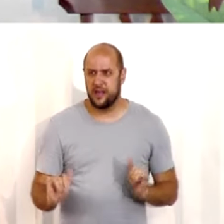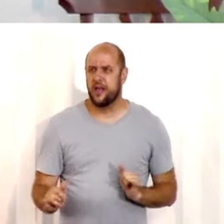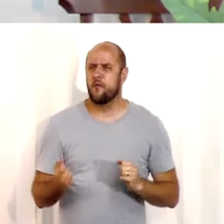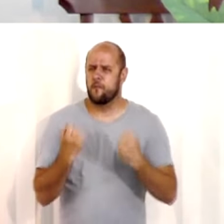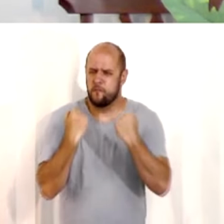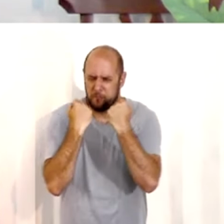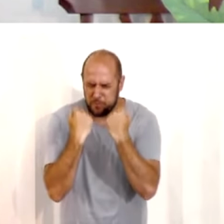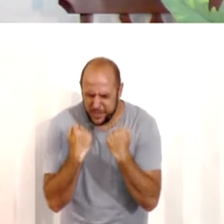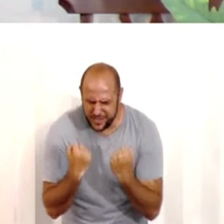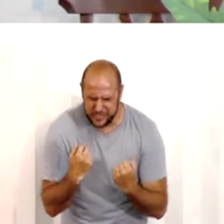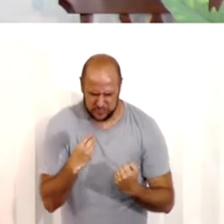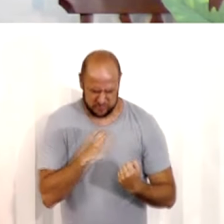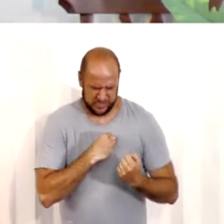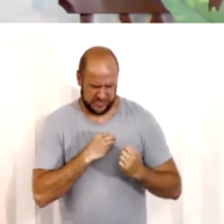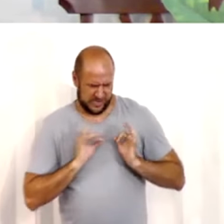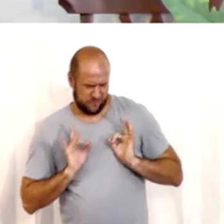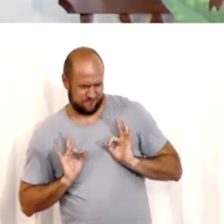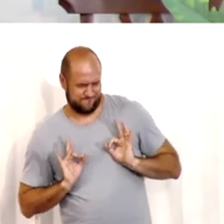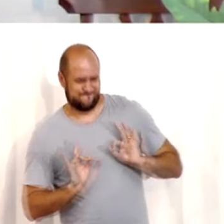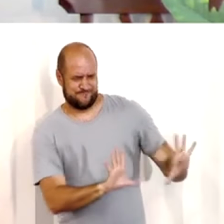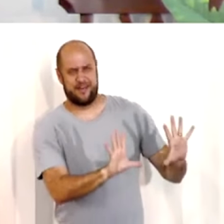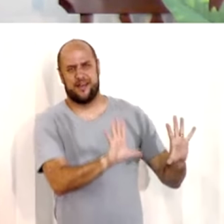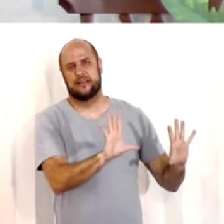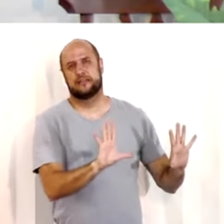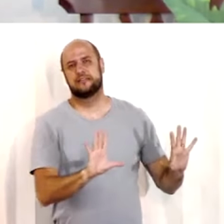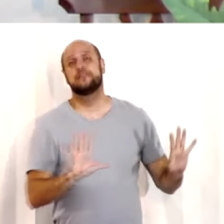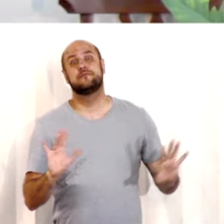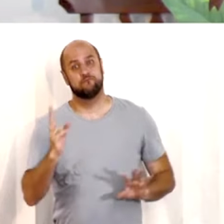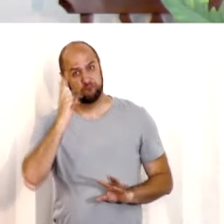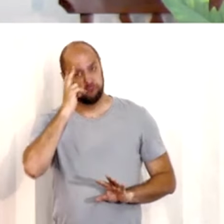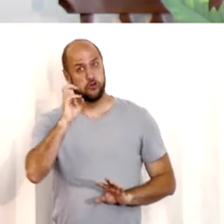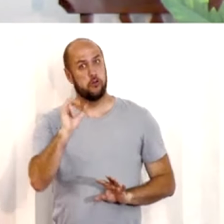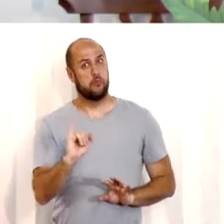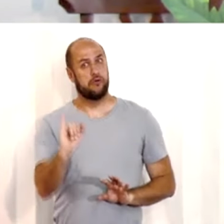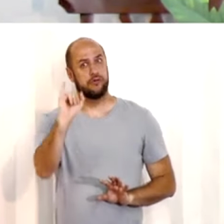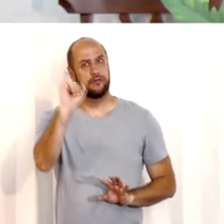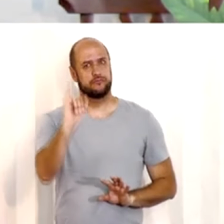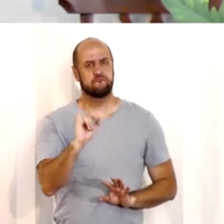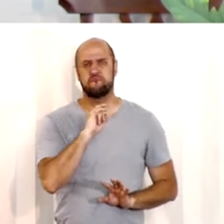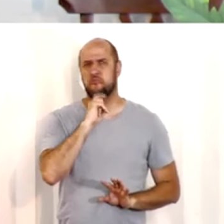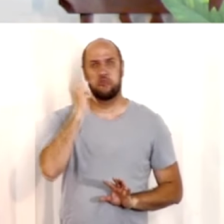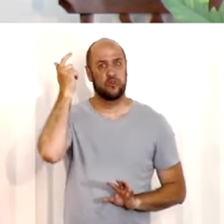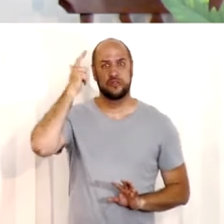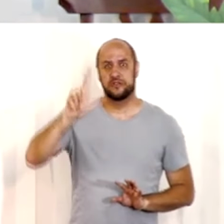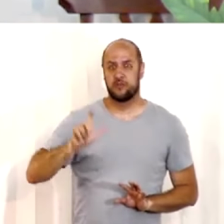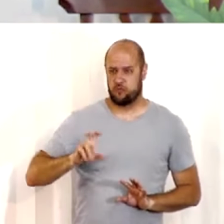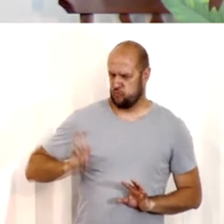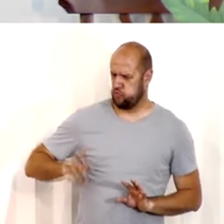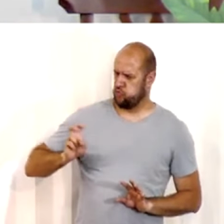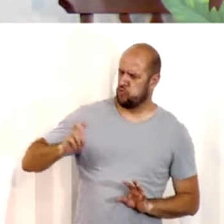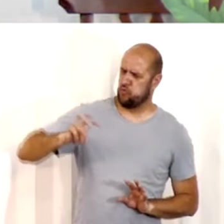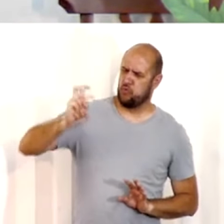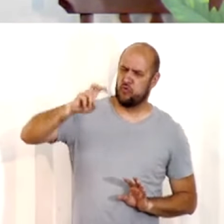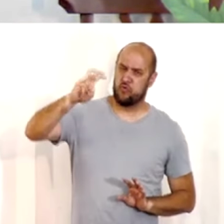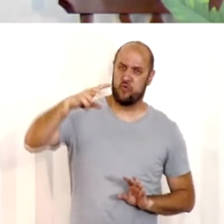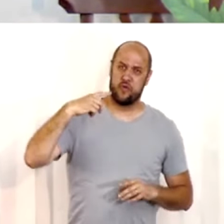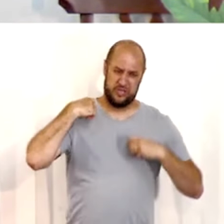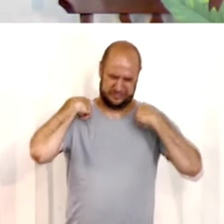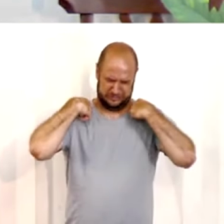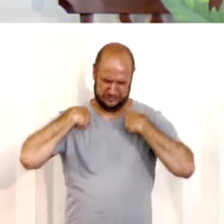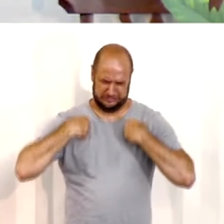do pecado é uma atitude inteligente. Ninguém consegue chegar ao Monte Everest com uma